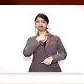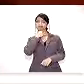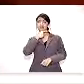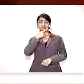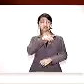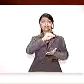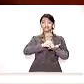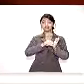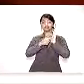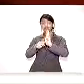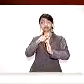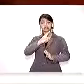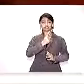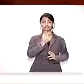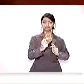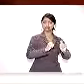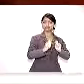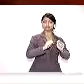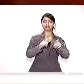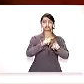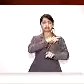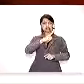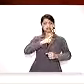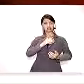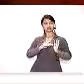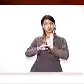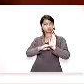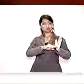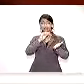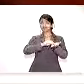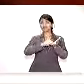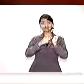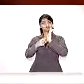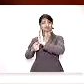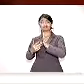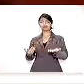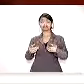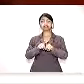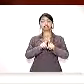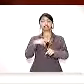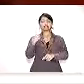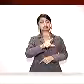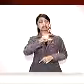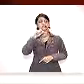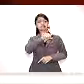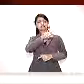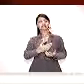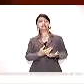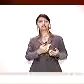de demonstração de sua economicidade e vantajosidade de justificativa para a escolha da entidade de